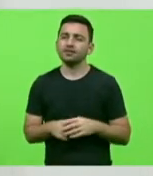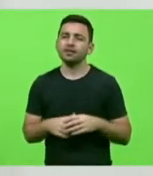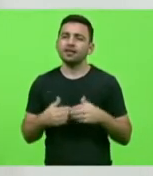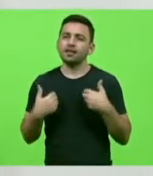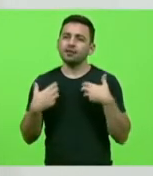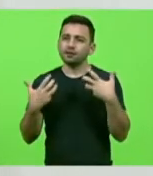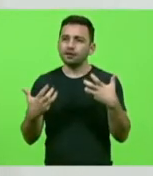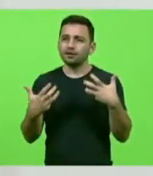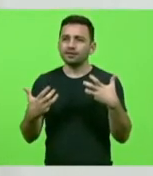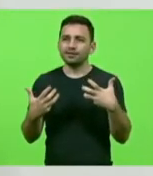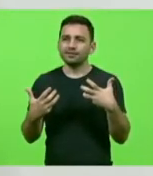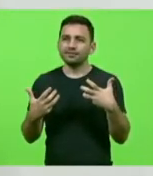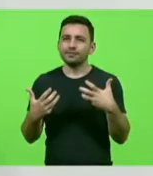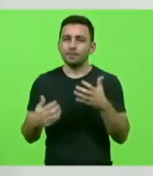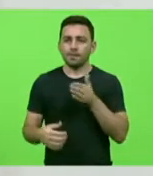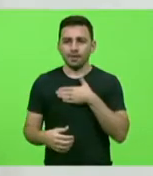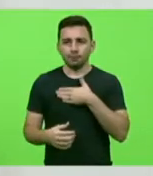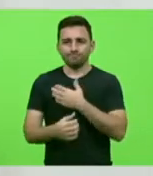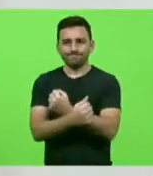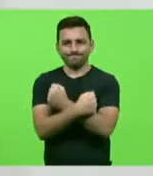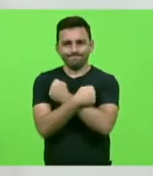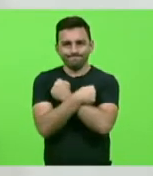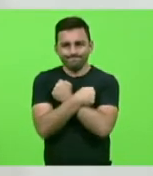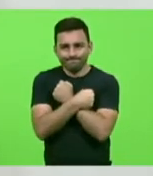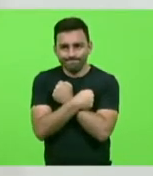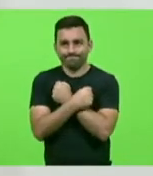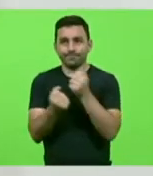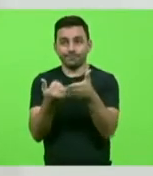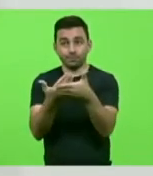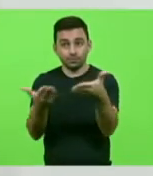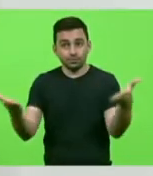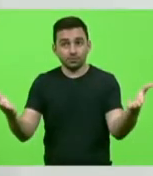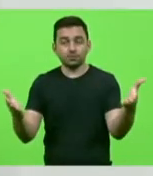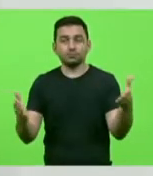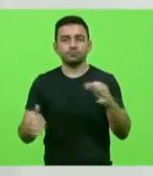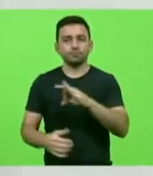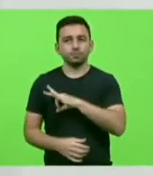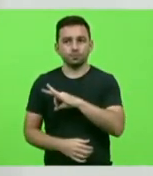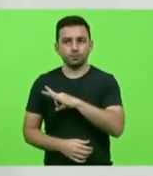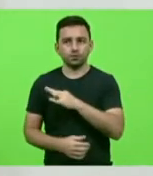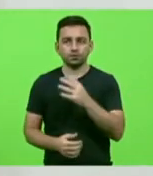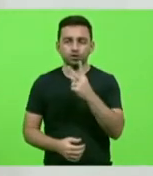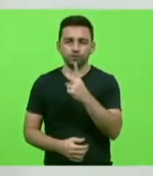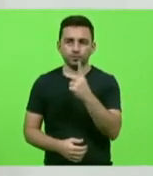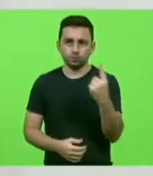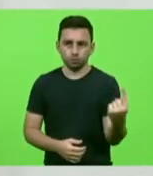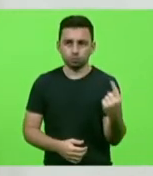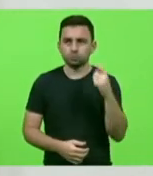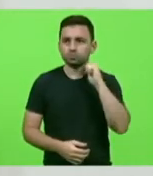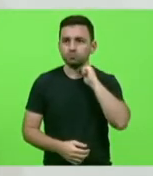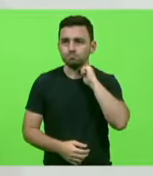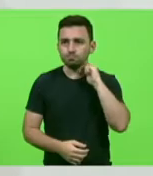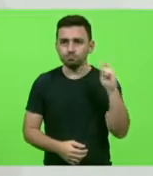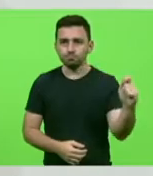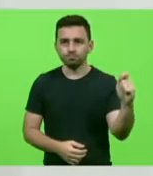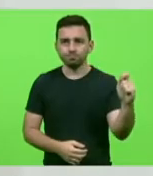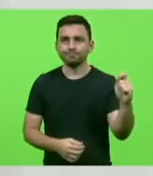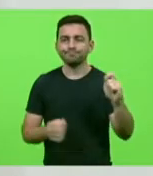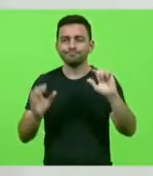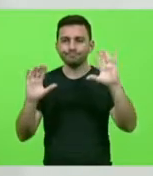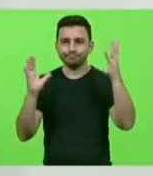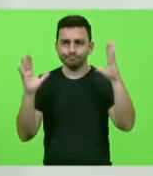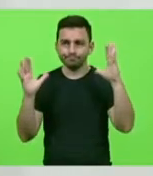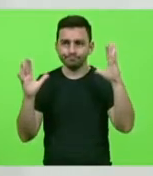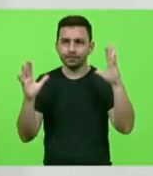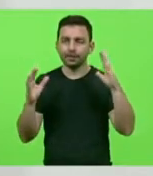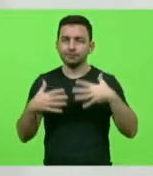queria mandar o meu abraço a todos os policiais nesse 21 de abril, quando se comemora, quando